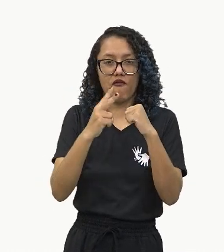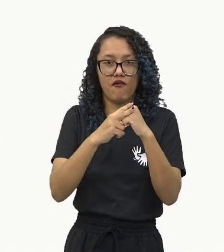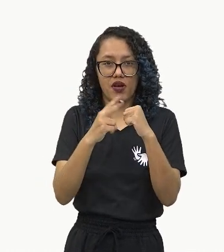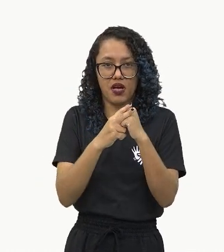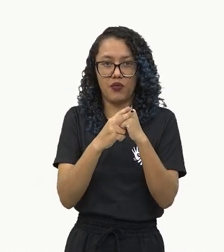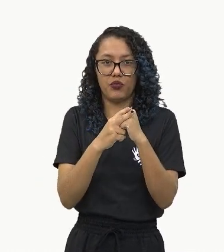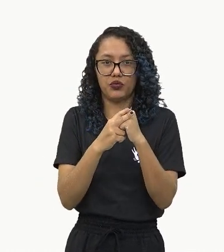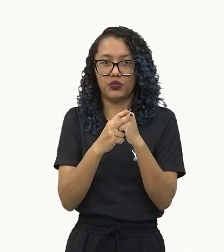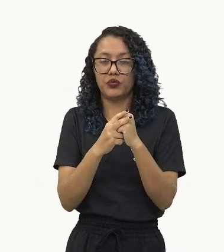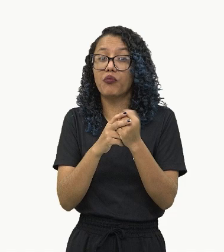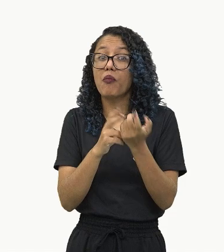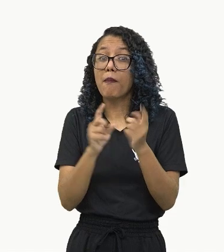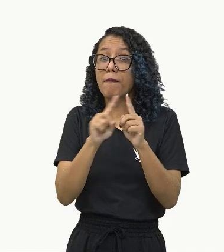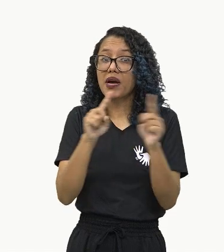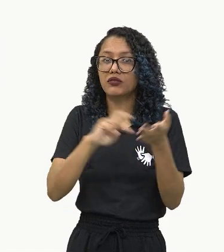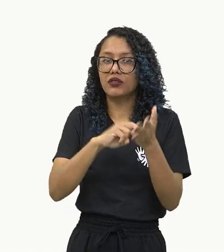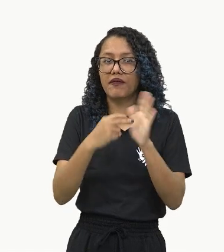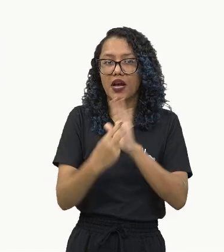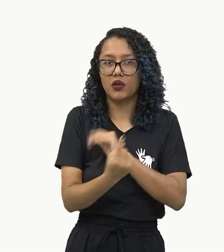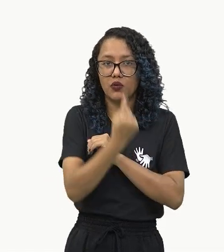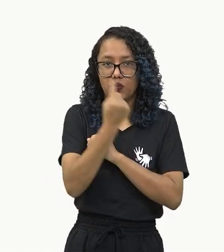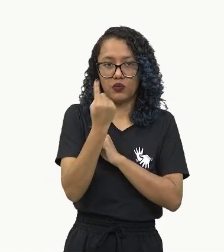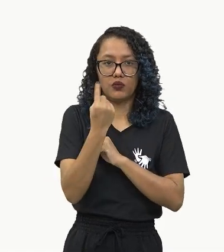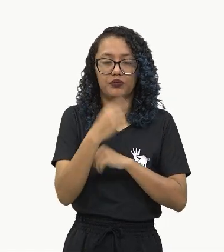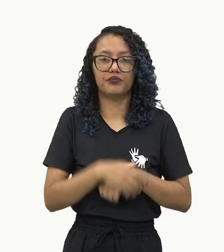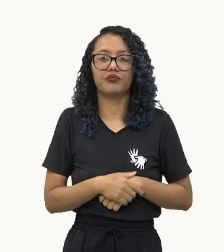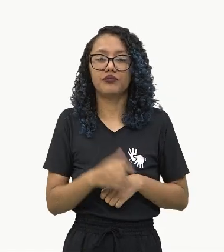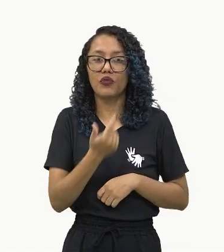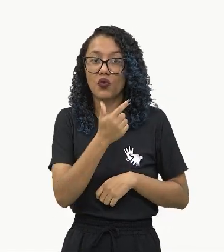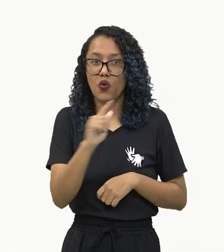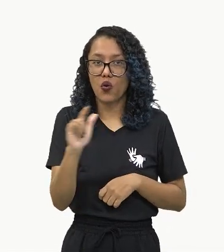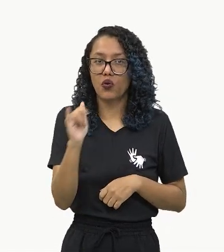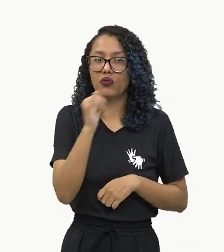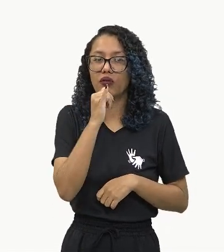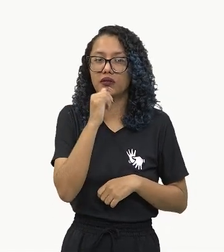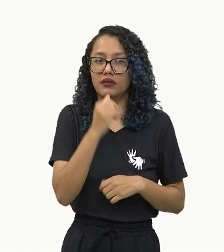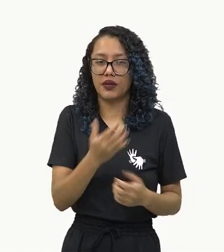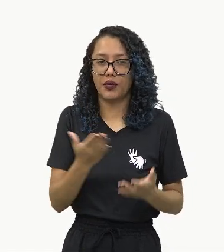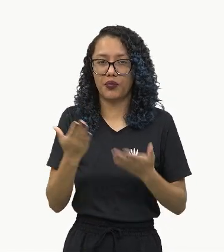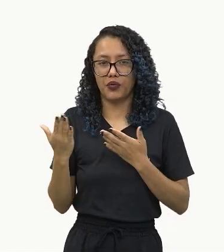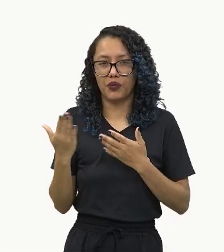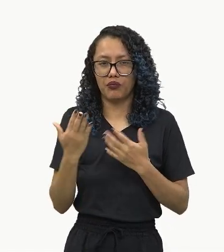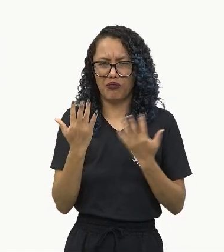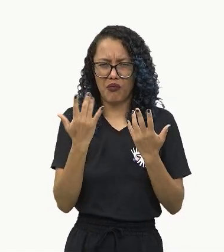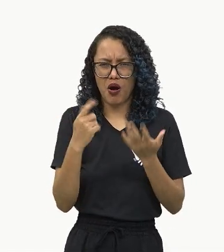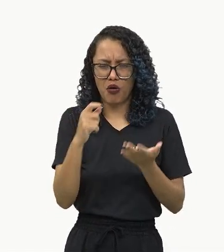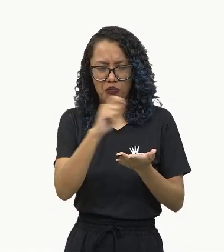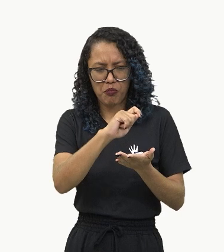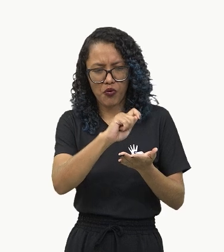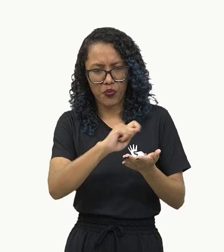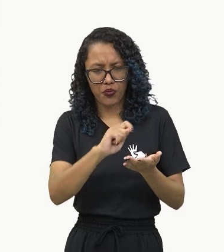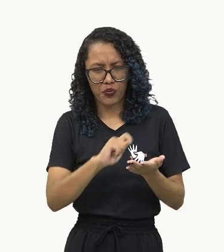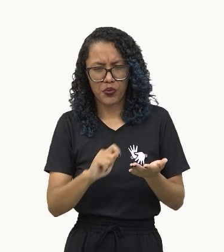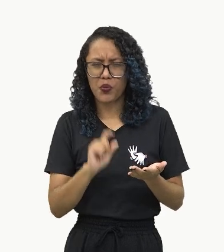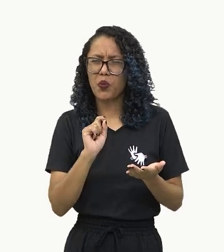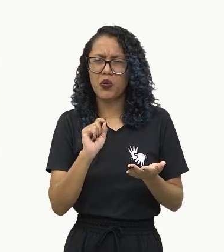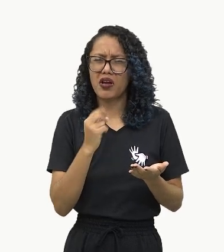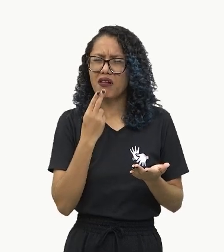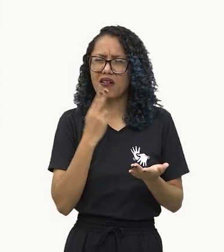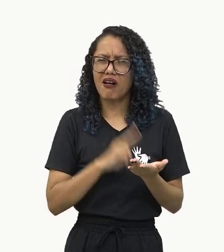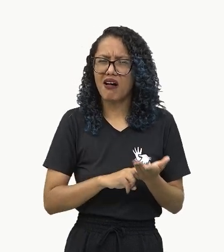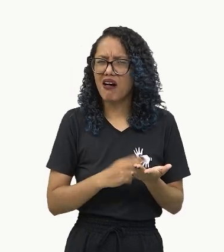outro exemplo aí. Uma mão que escreve. Seria um diário? Uma carta? Planejamento,